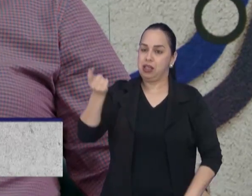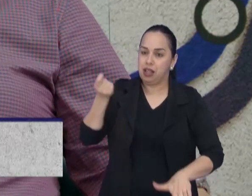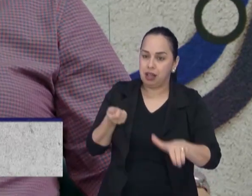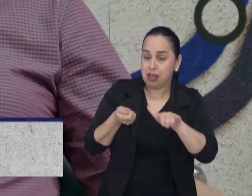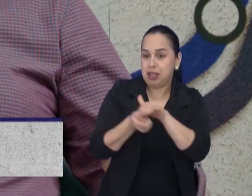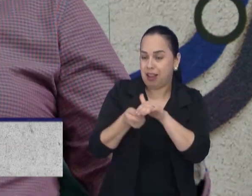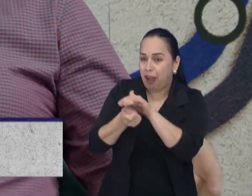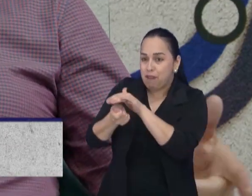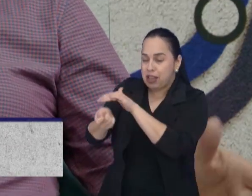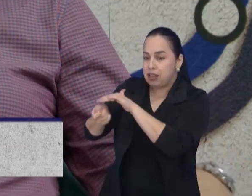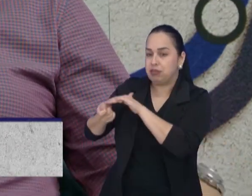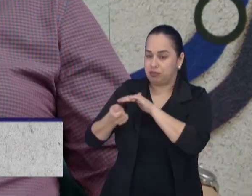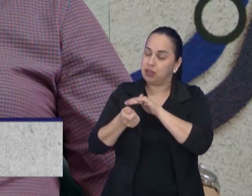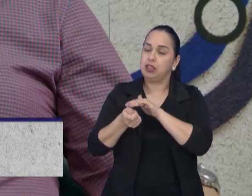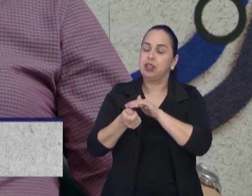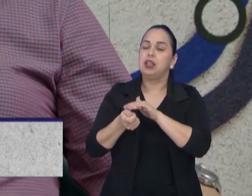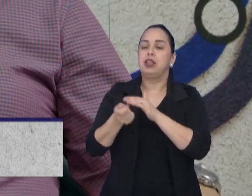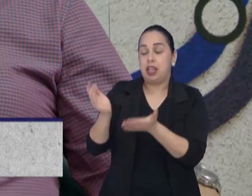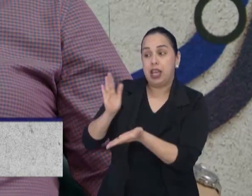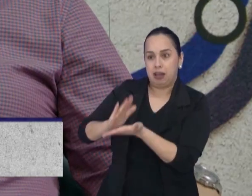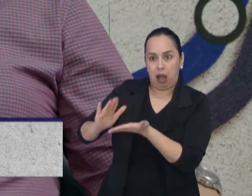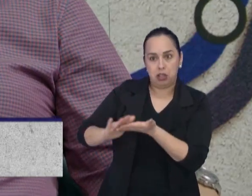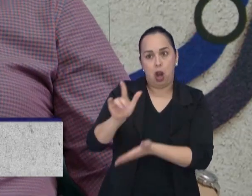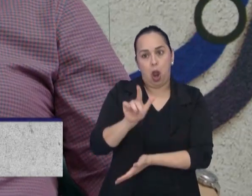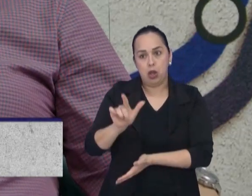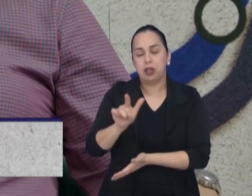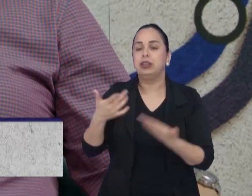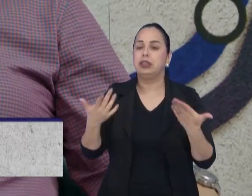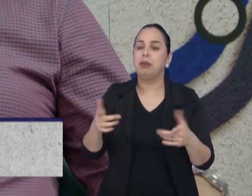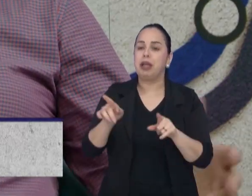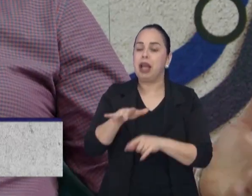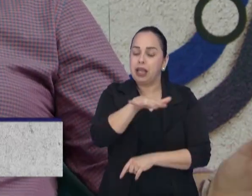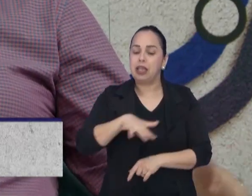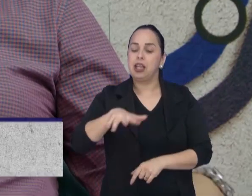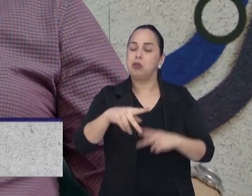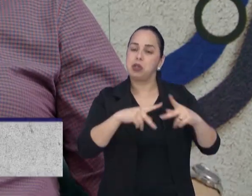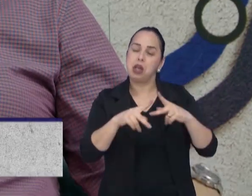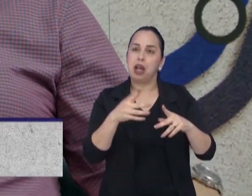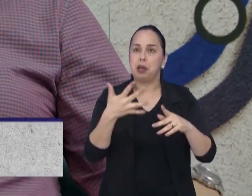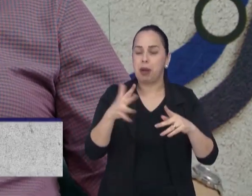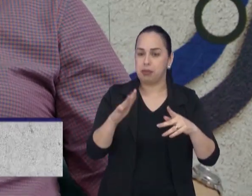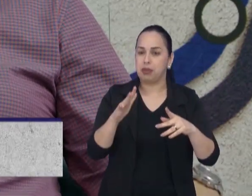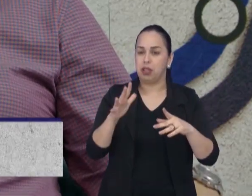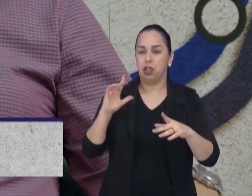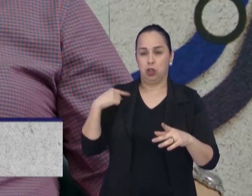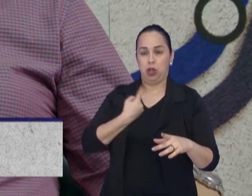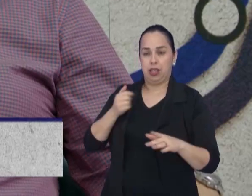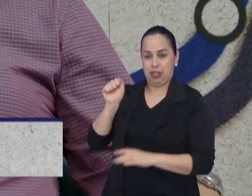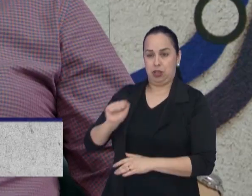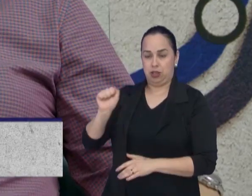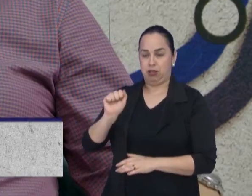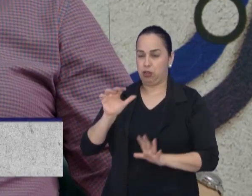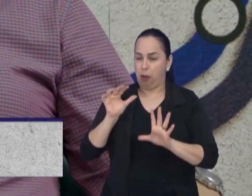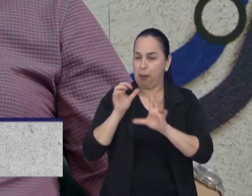em investimentos e gastos, né? Claro. Isso traduzindo para São José, num cálculo aproximado, nós lá da Associação Comercial,